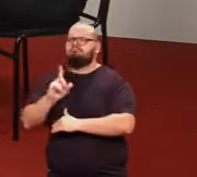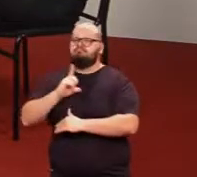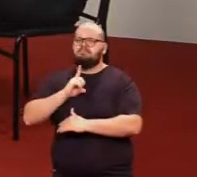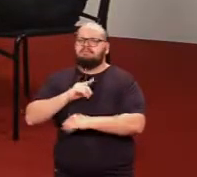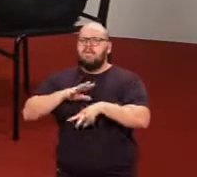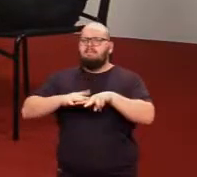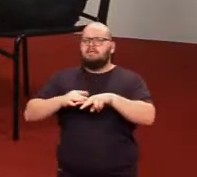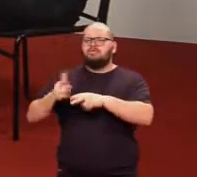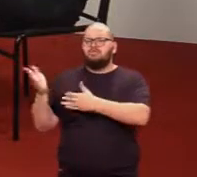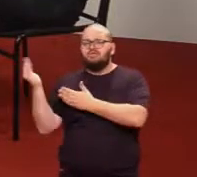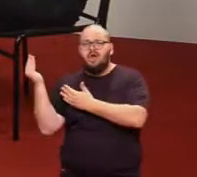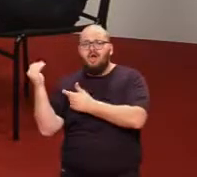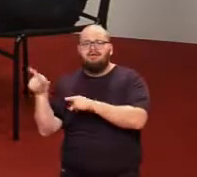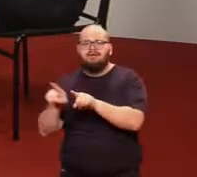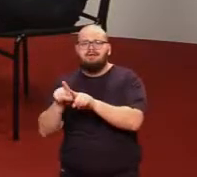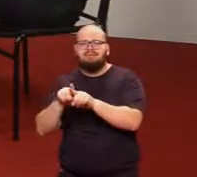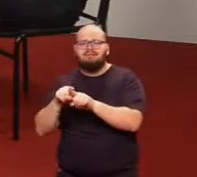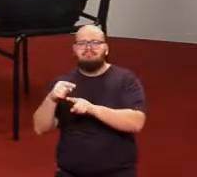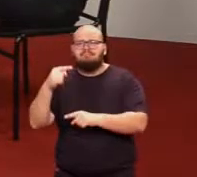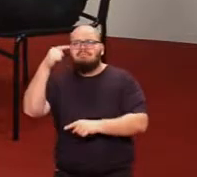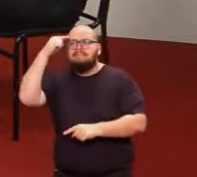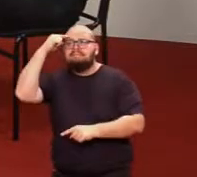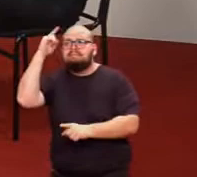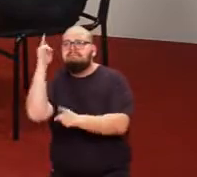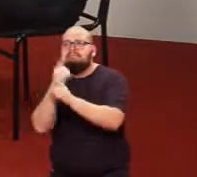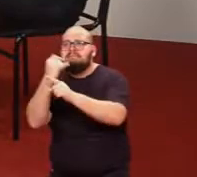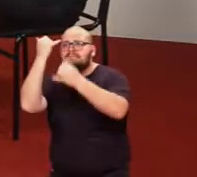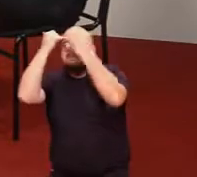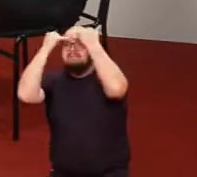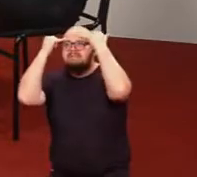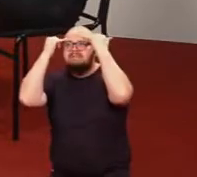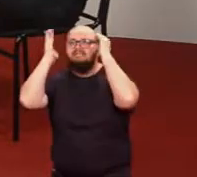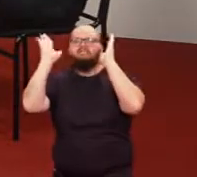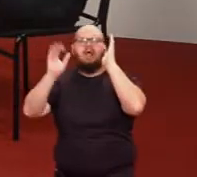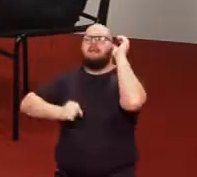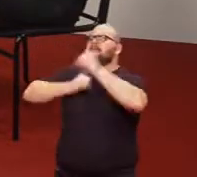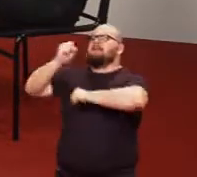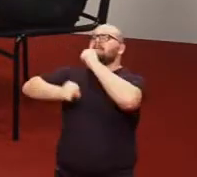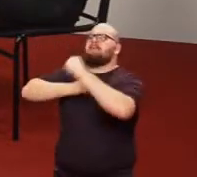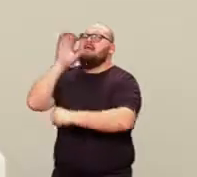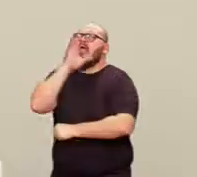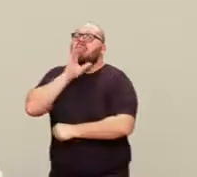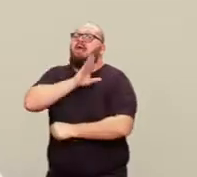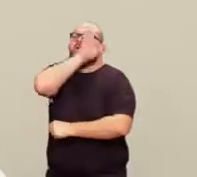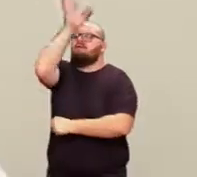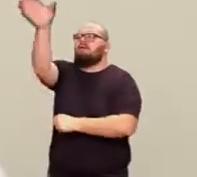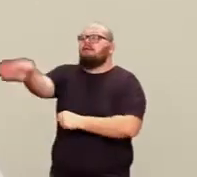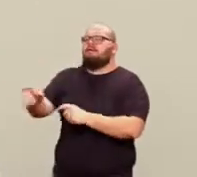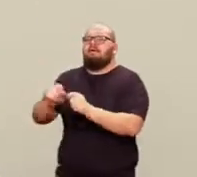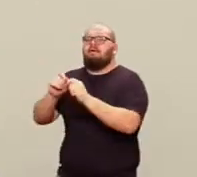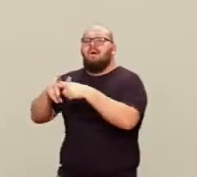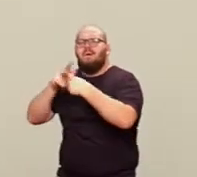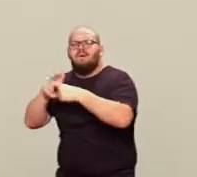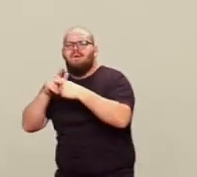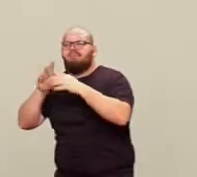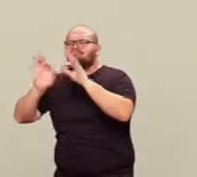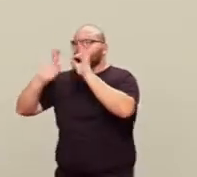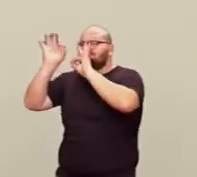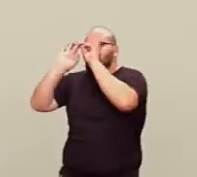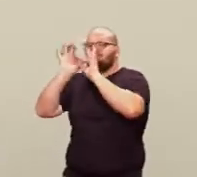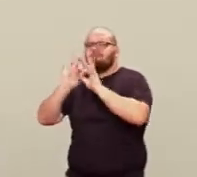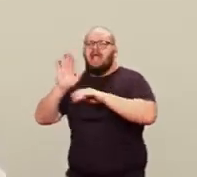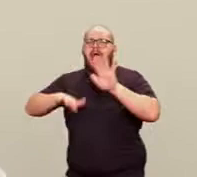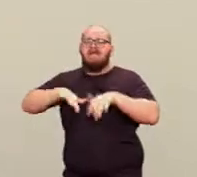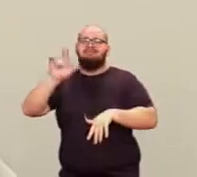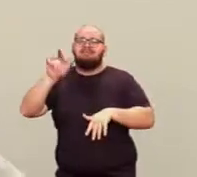atendemos pacientes jovens, que é o primeiro sinal de uma ruga que caracterize o envelhecimento, às vezes